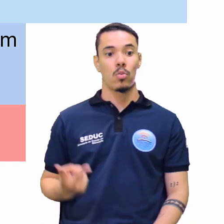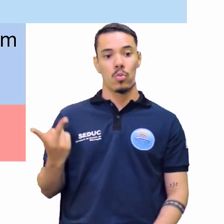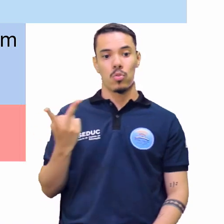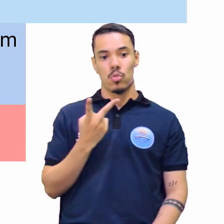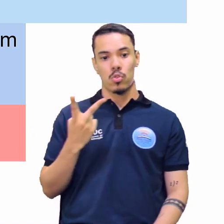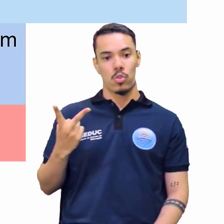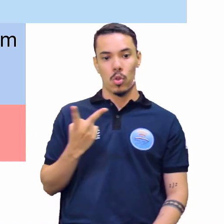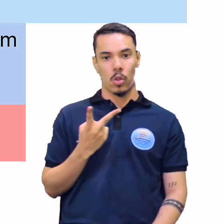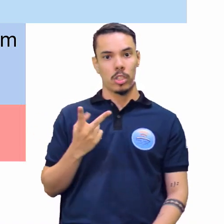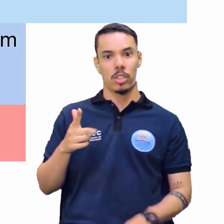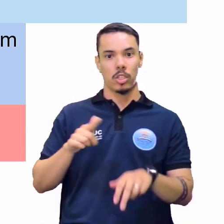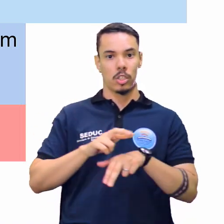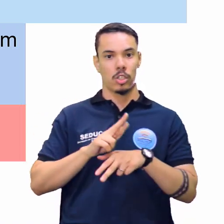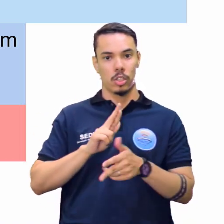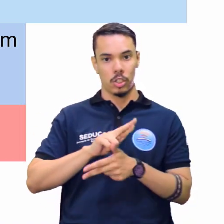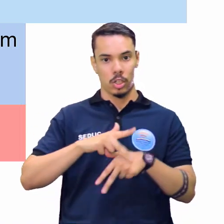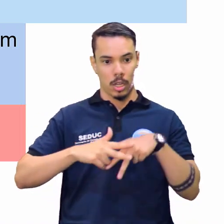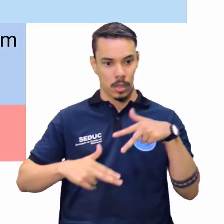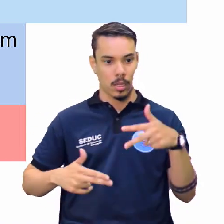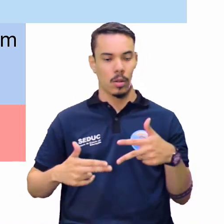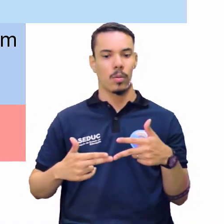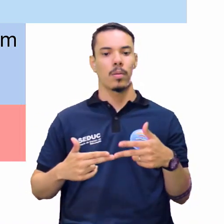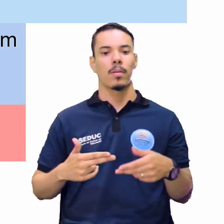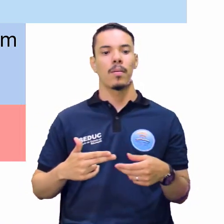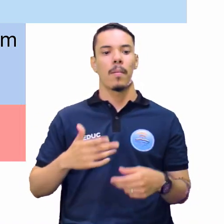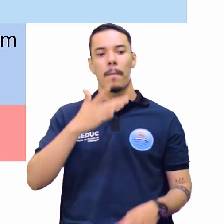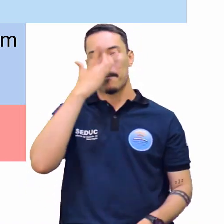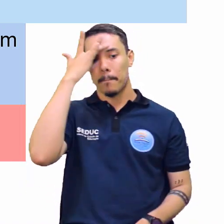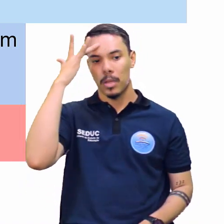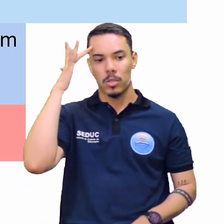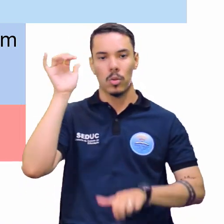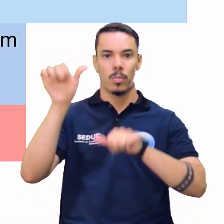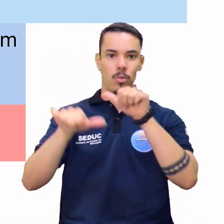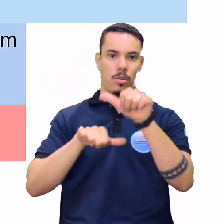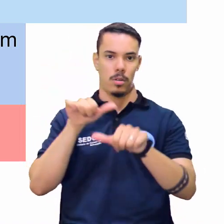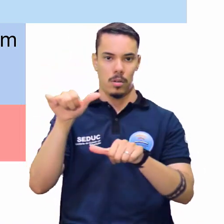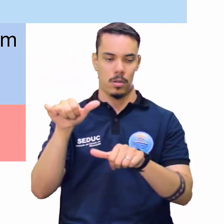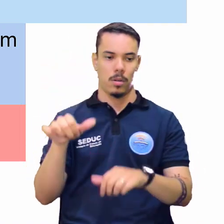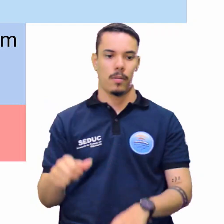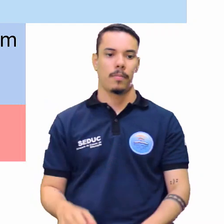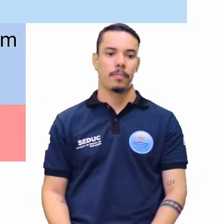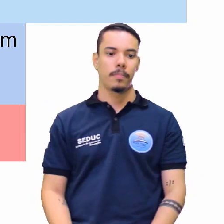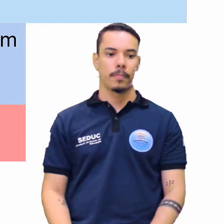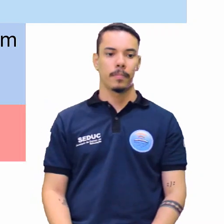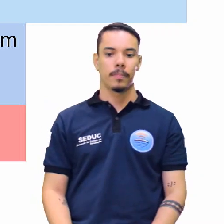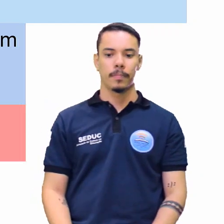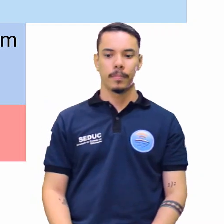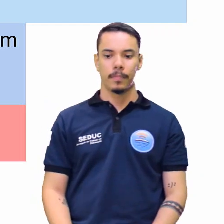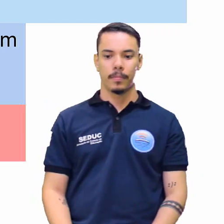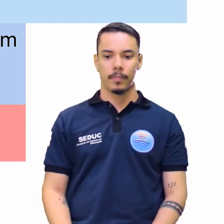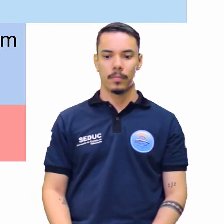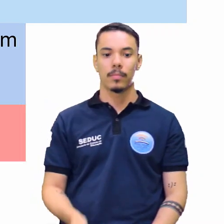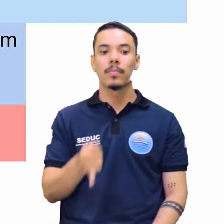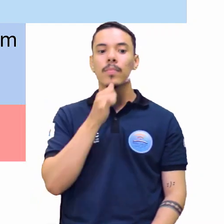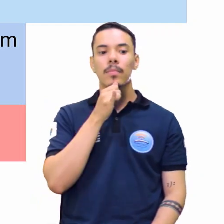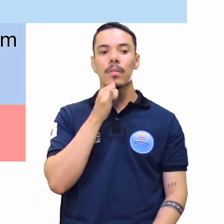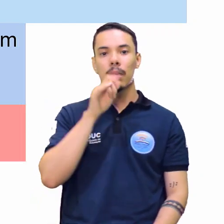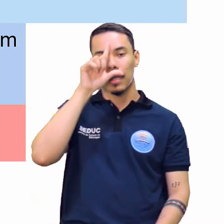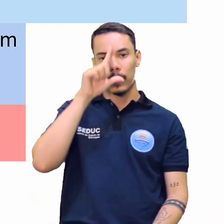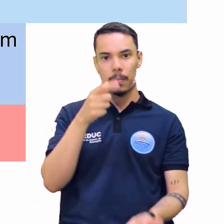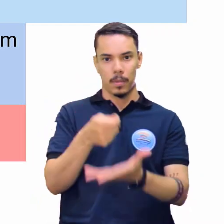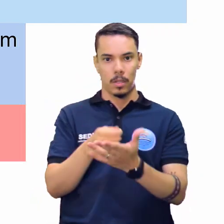de dois gêneros vão designam pessoas com mudança de gênero então o que que vai mudar o gênero o